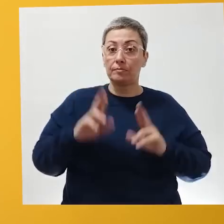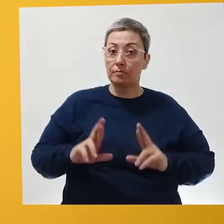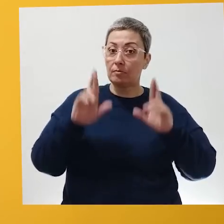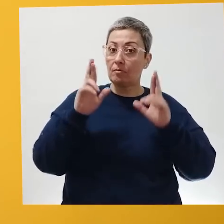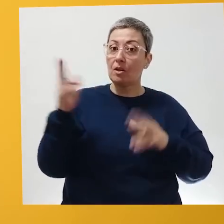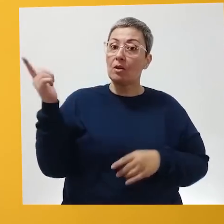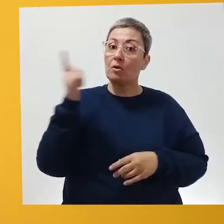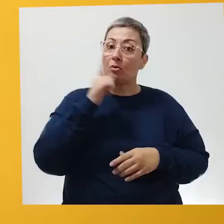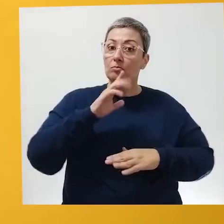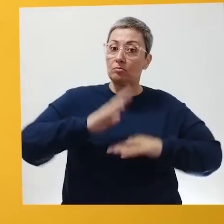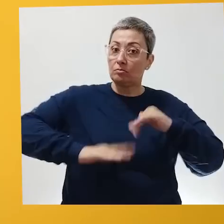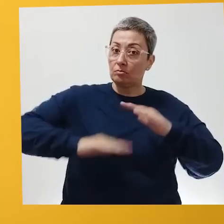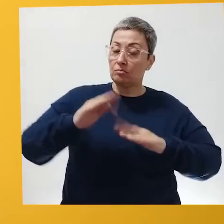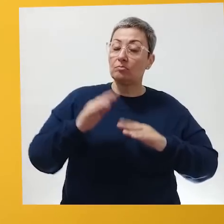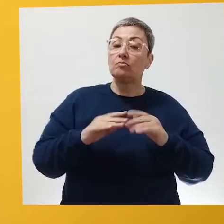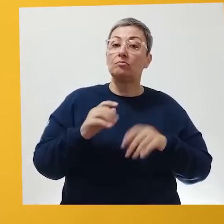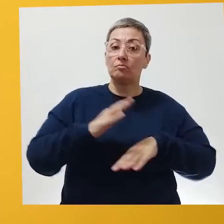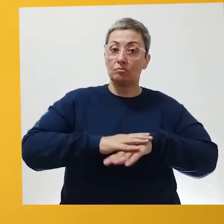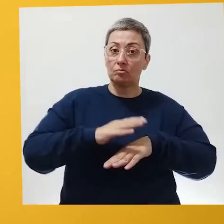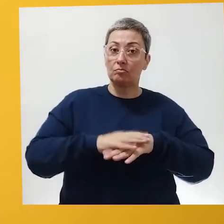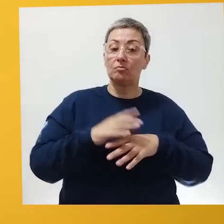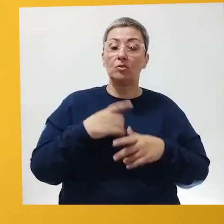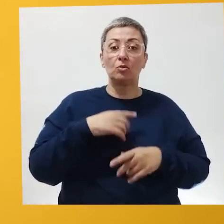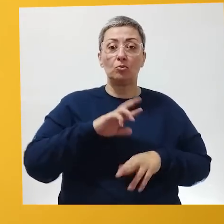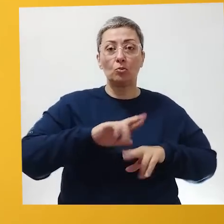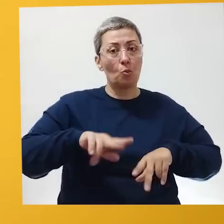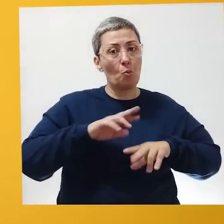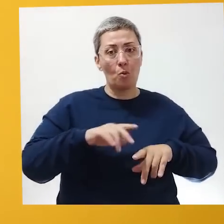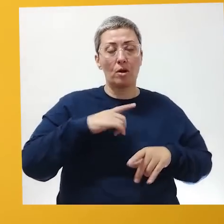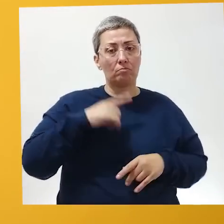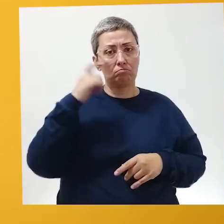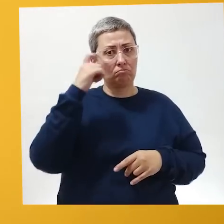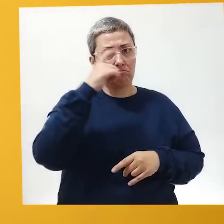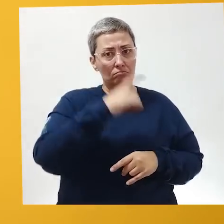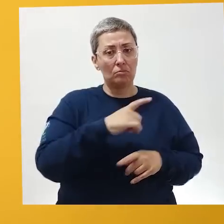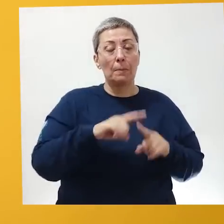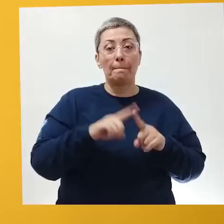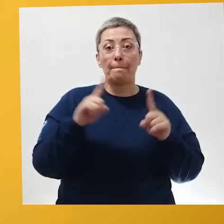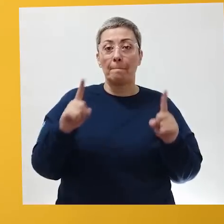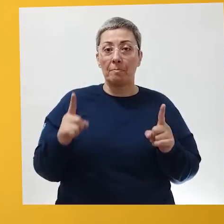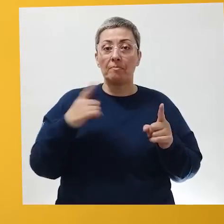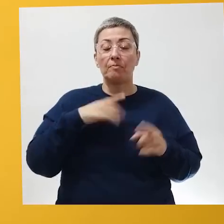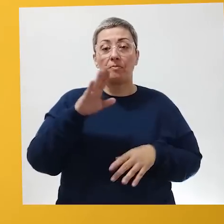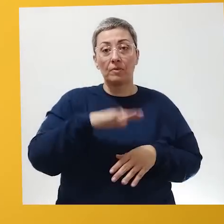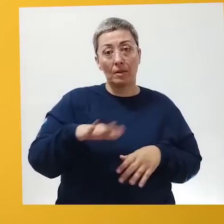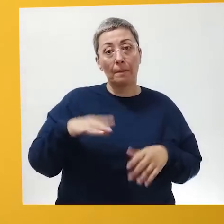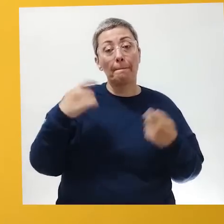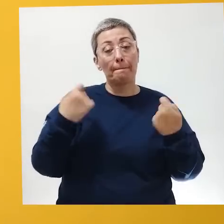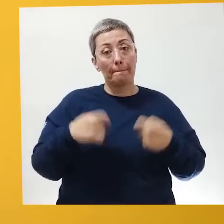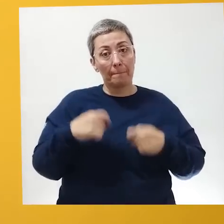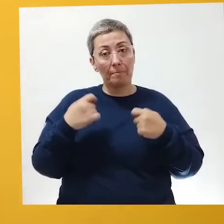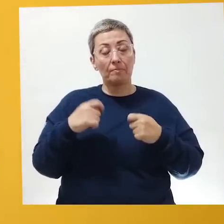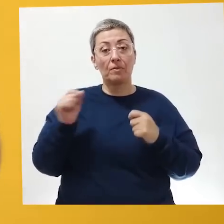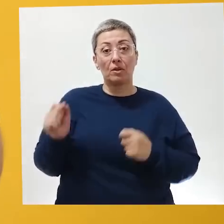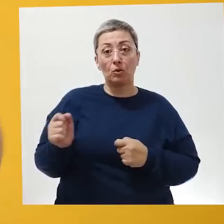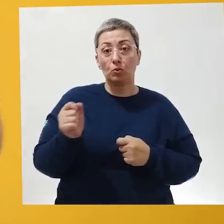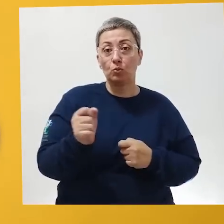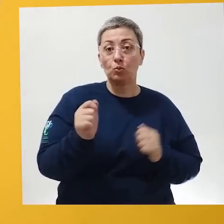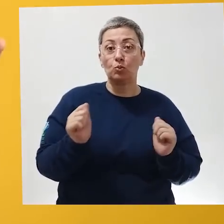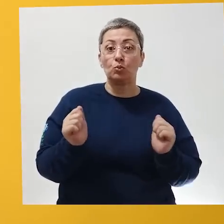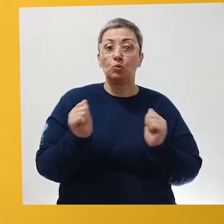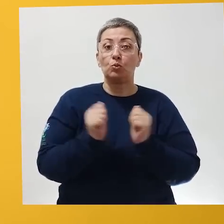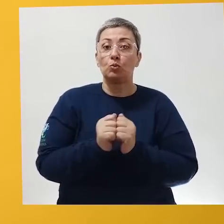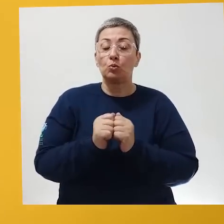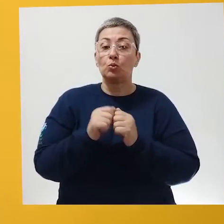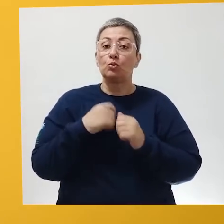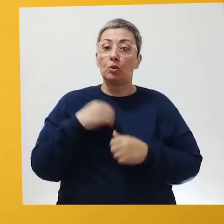conseguido realizar essa atividade, né? Não é uma atividade difícil, mas a criança precisa estar aí